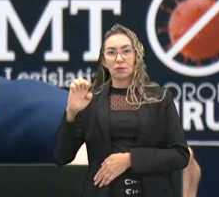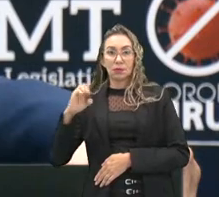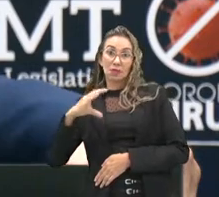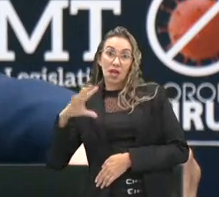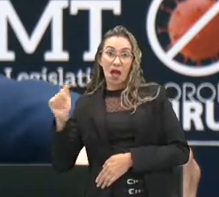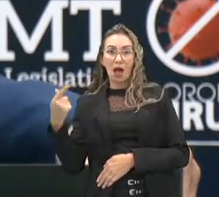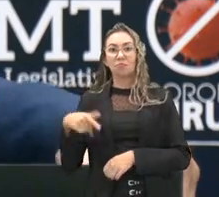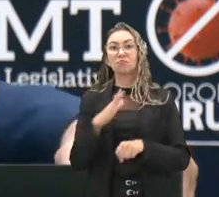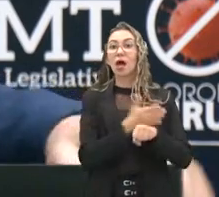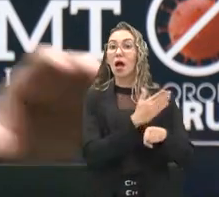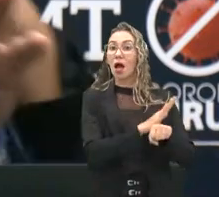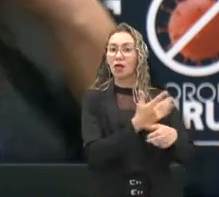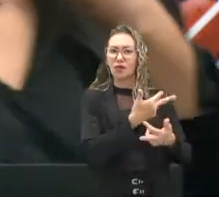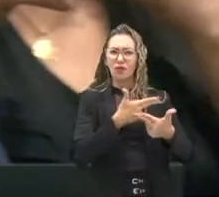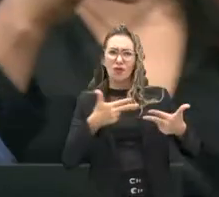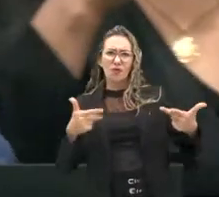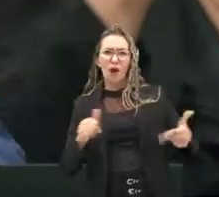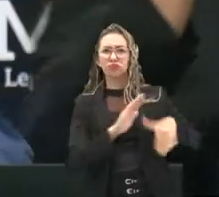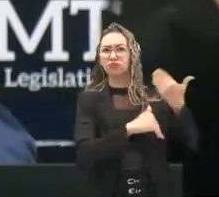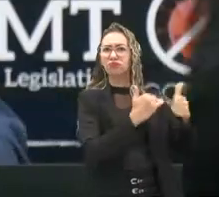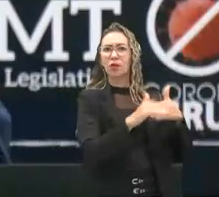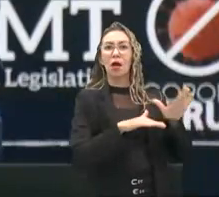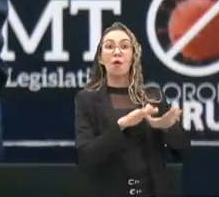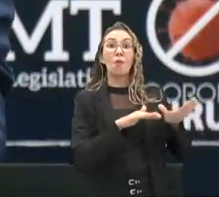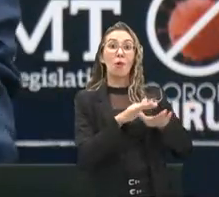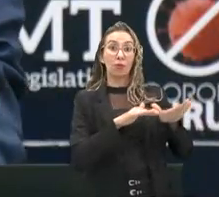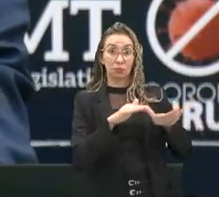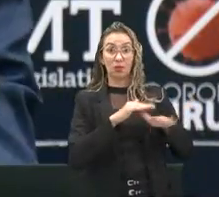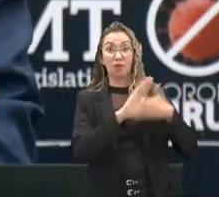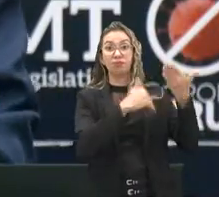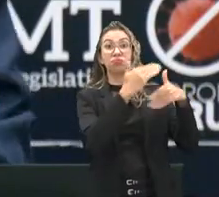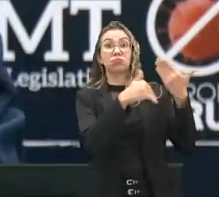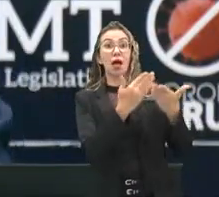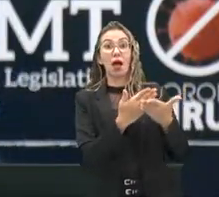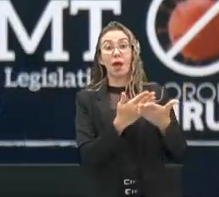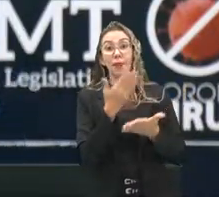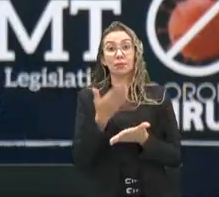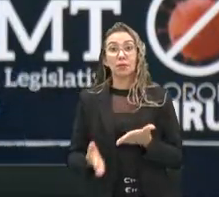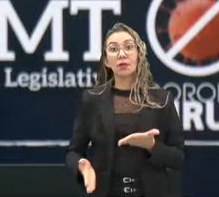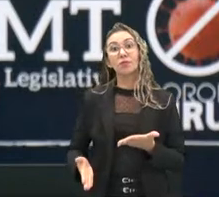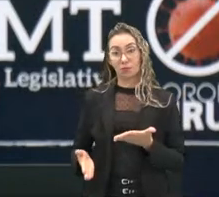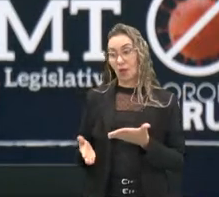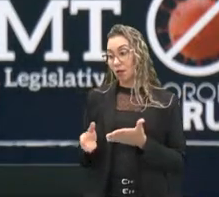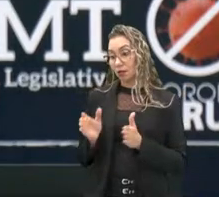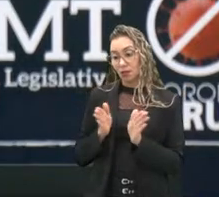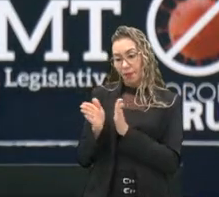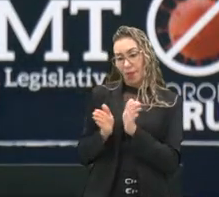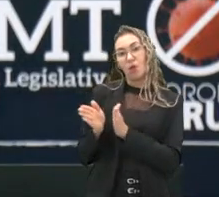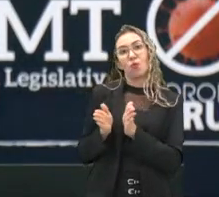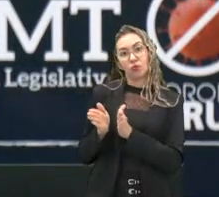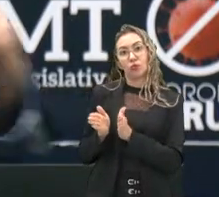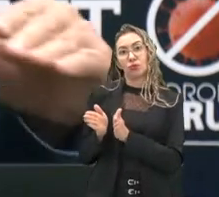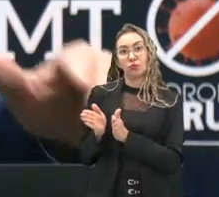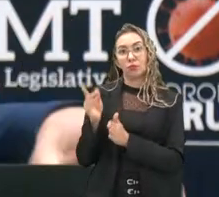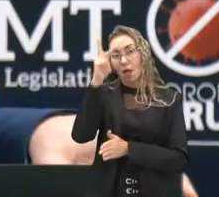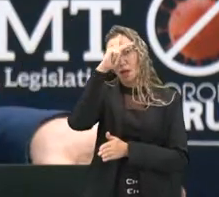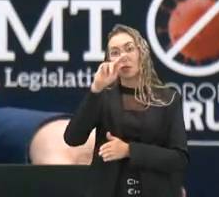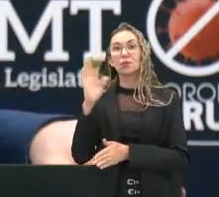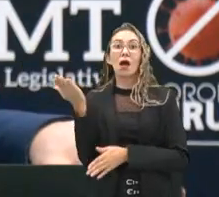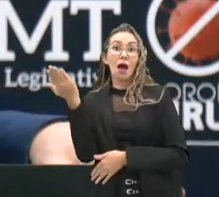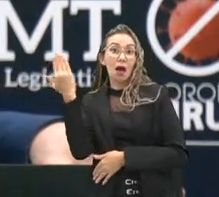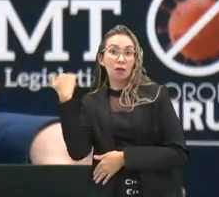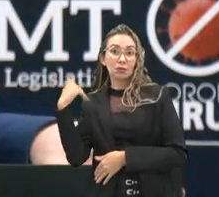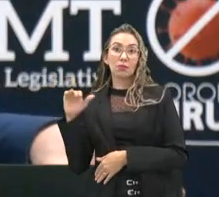revolucionários, que eram movimentos para derrubar a República Velha, que, segundo aquela garotada, os